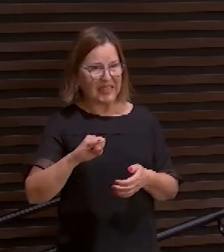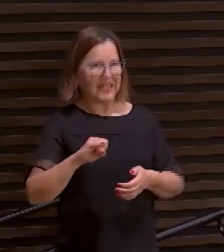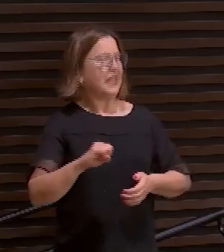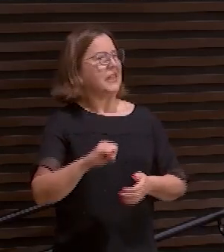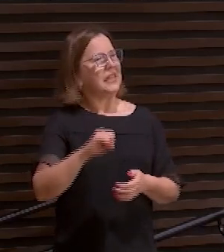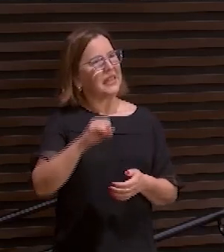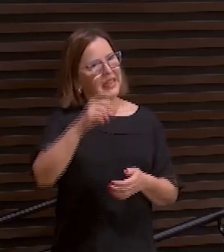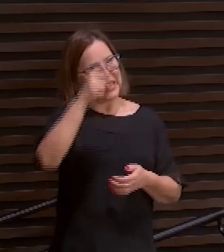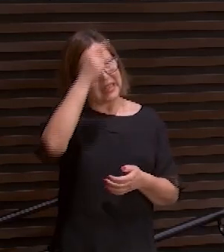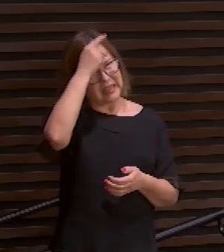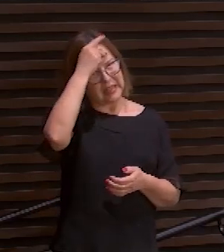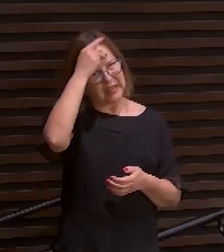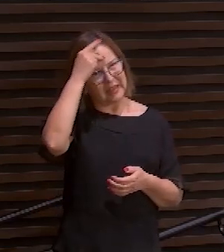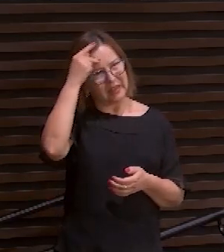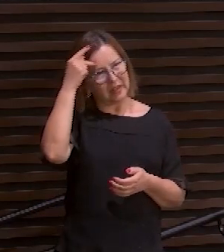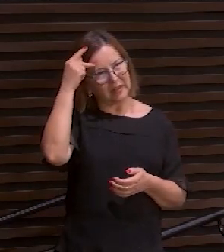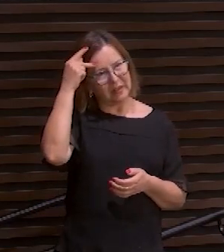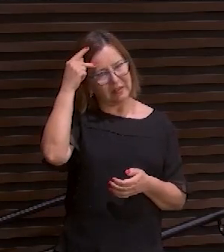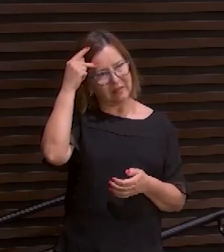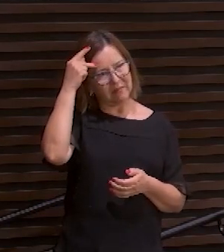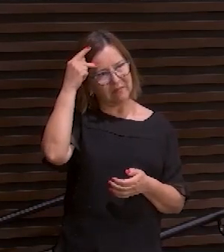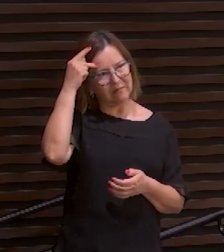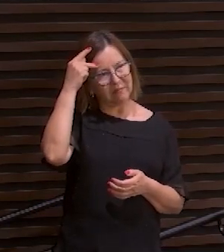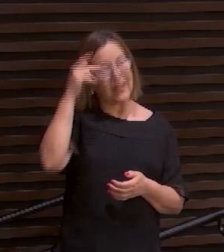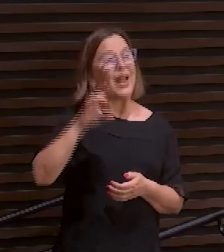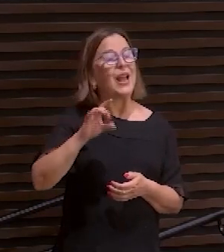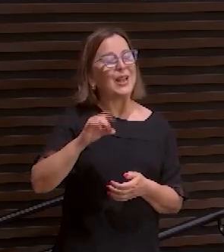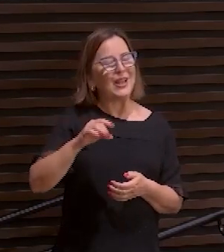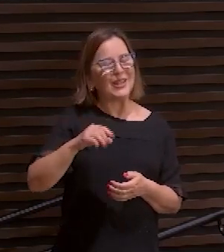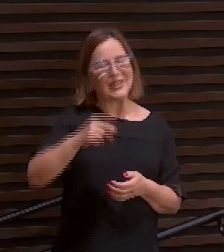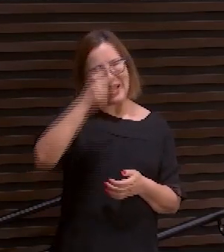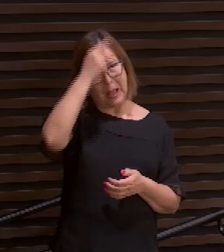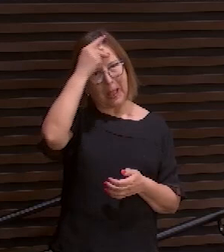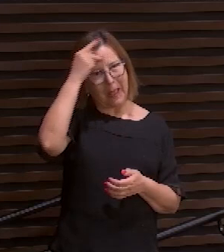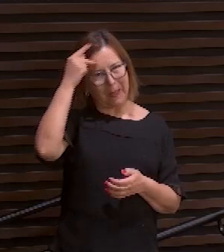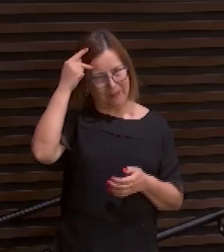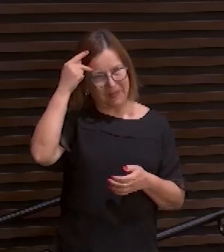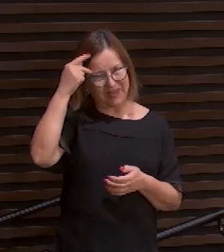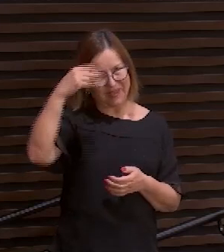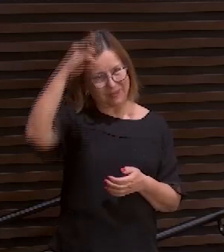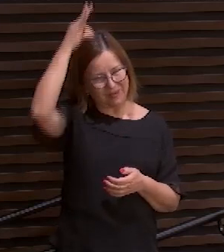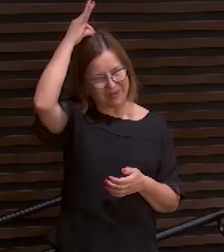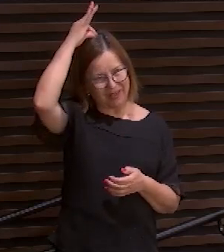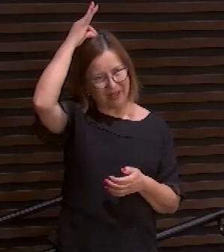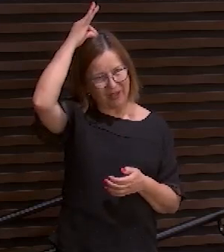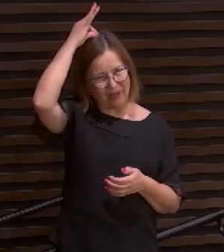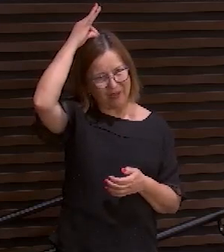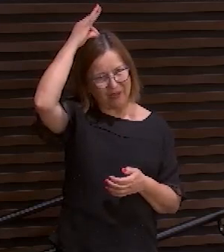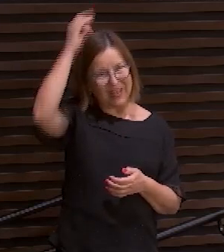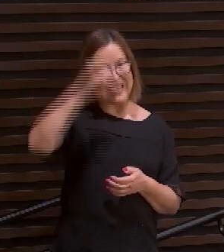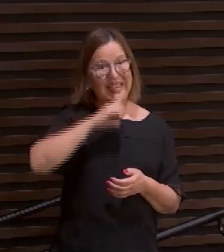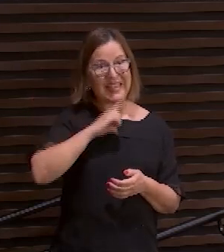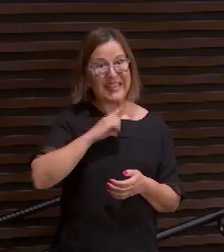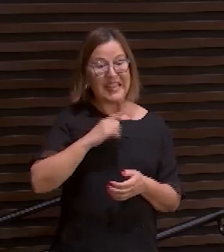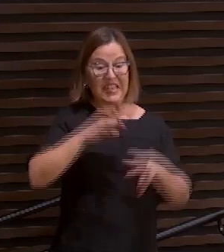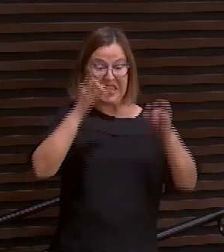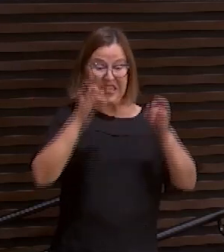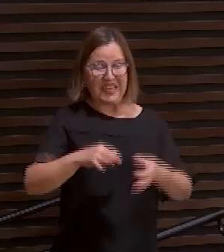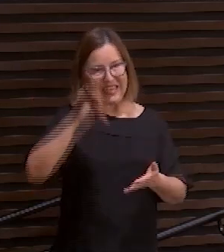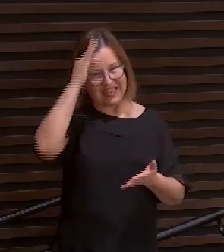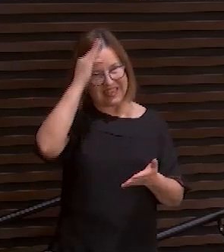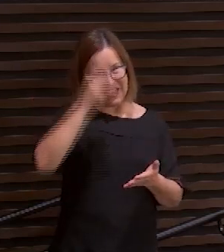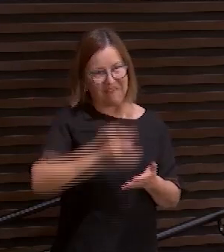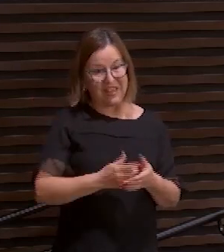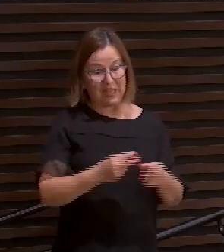Só o homem espiritual pode ter a certeza da fé naquilo que espera.